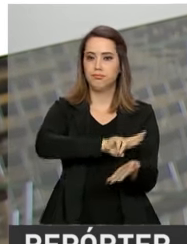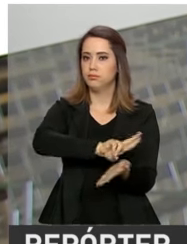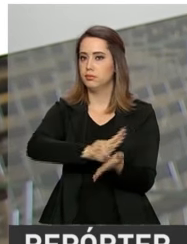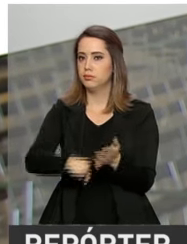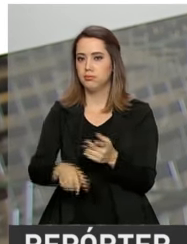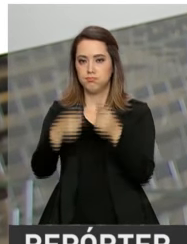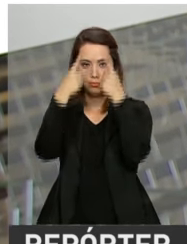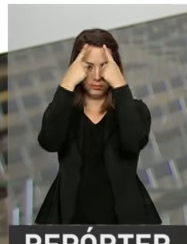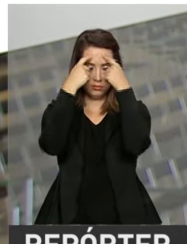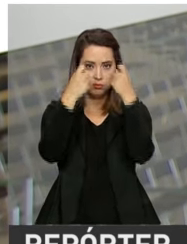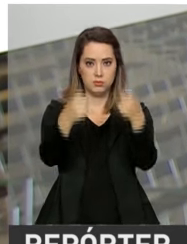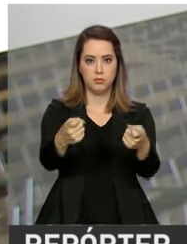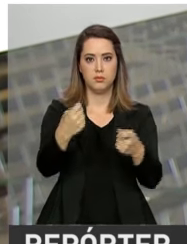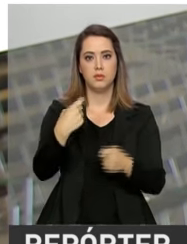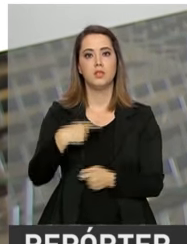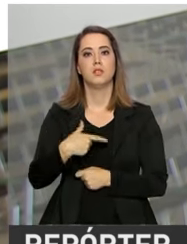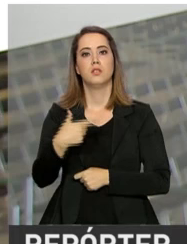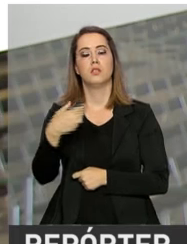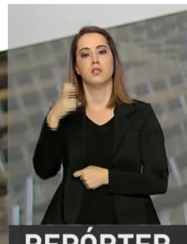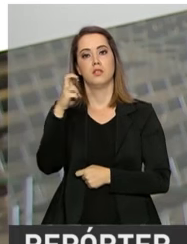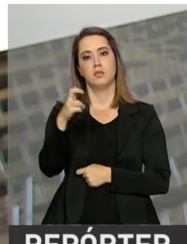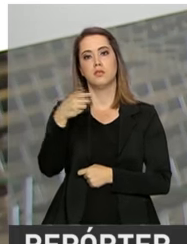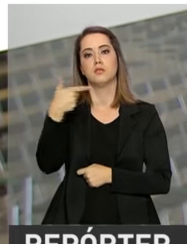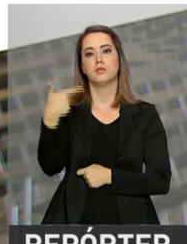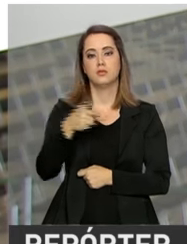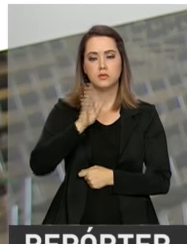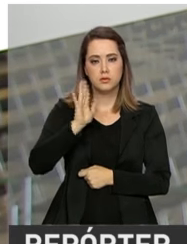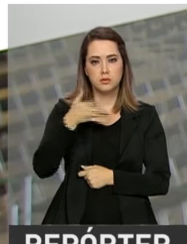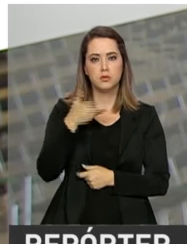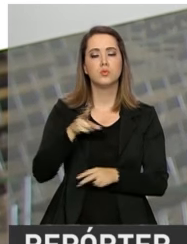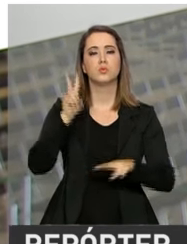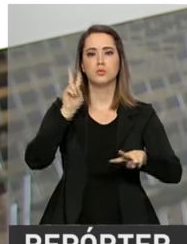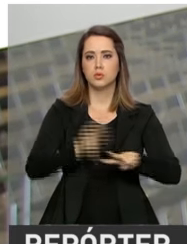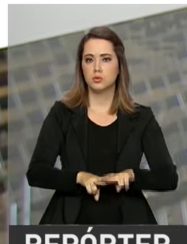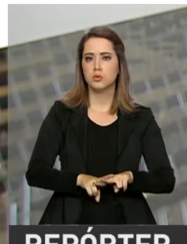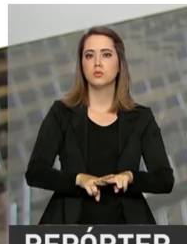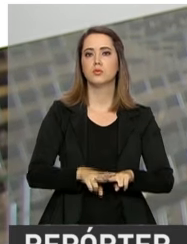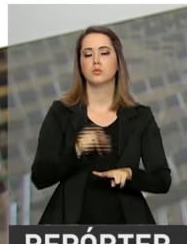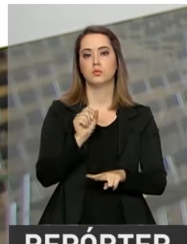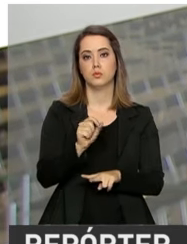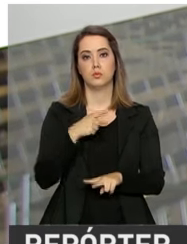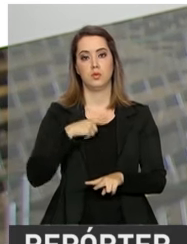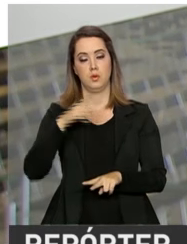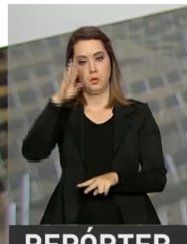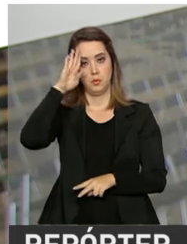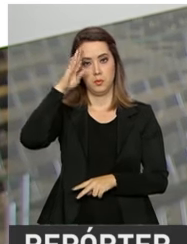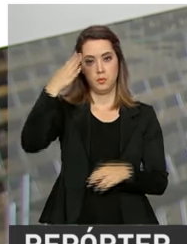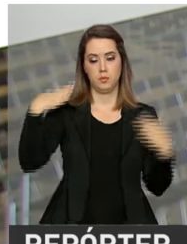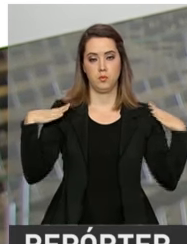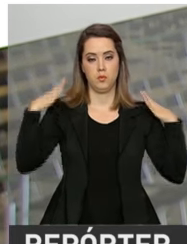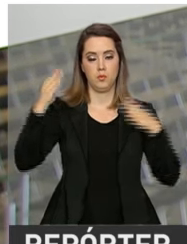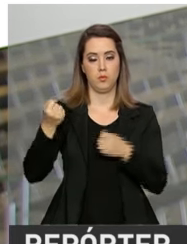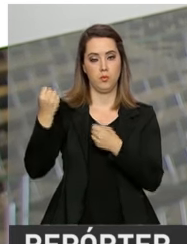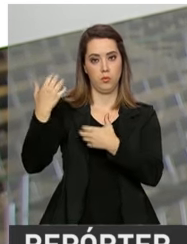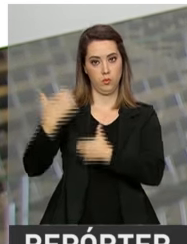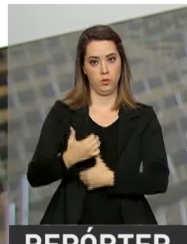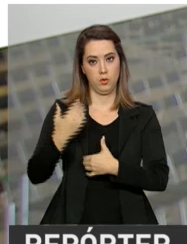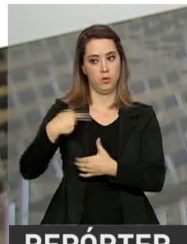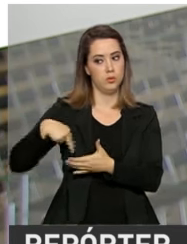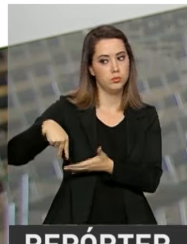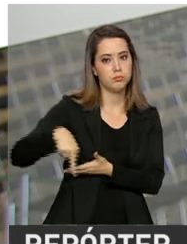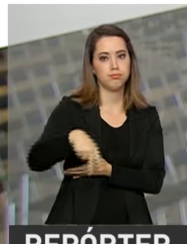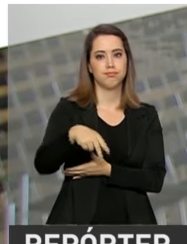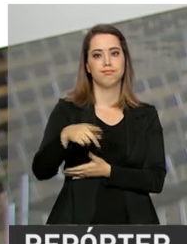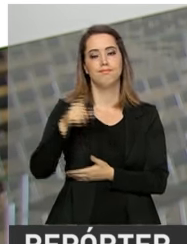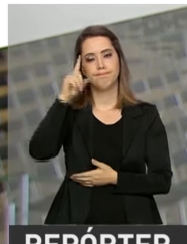e 52 pessoas já foram presas os detalhes do envio dessas tropas do exército vão ser acertados durante o dia de hoje e